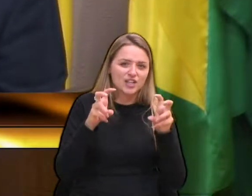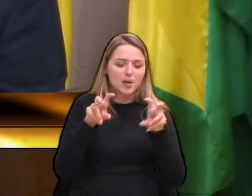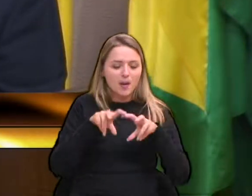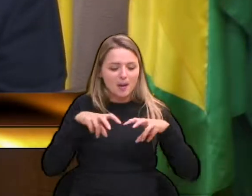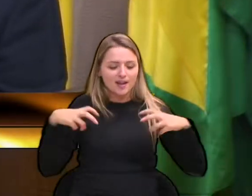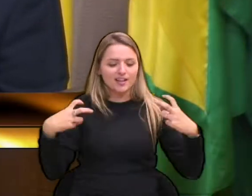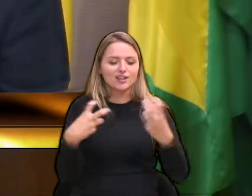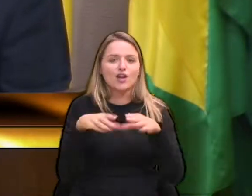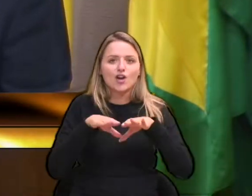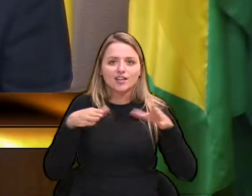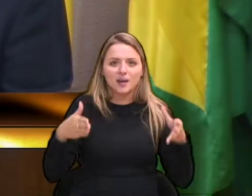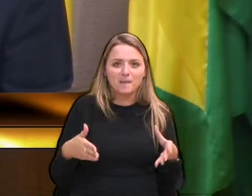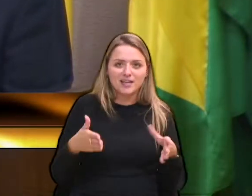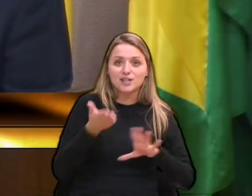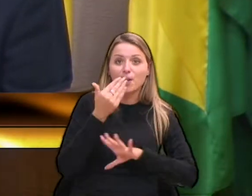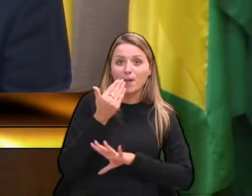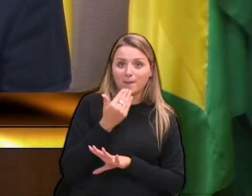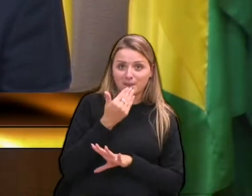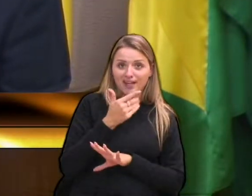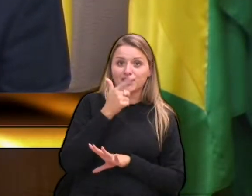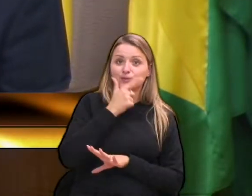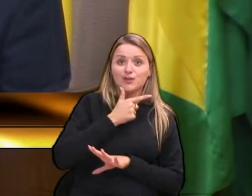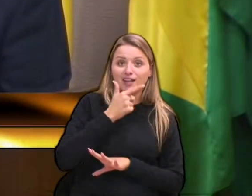salame, queijo, polenta e vinho.